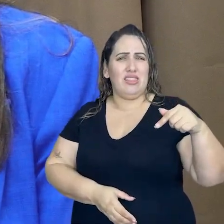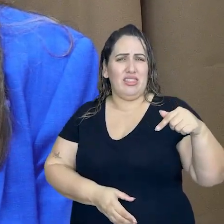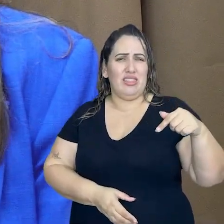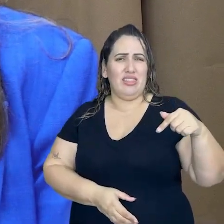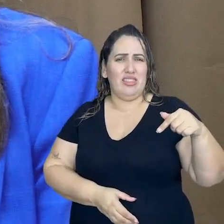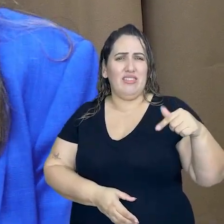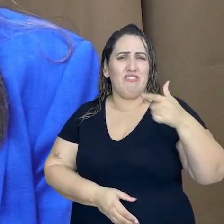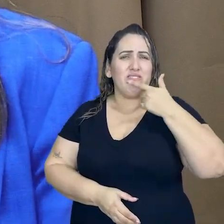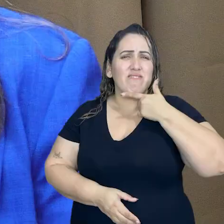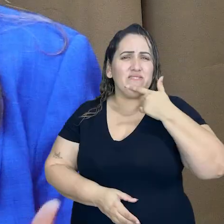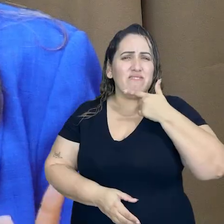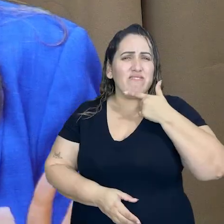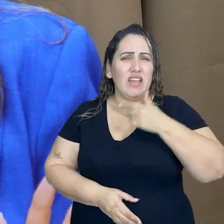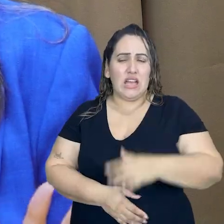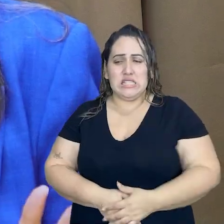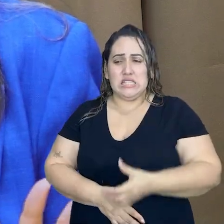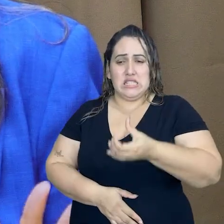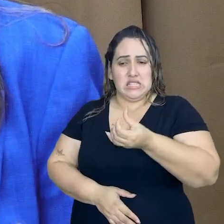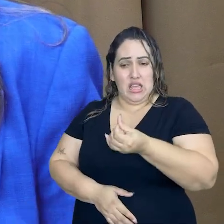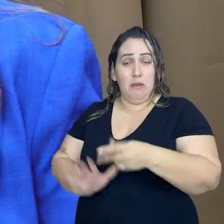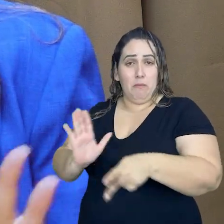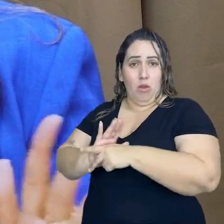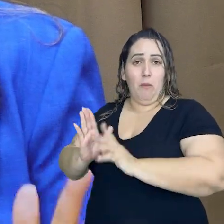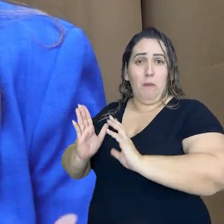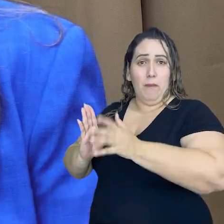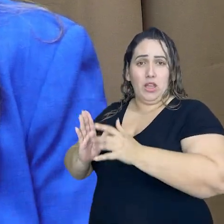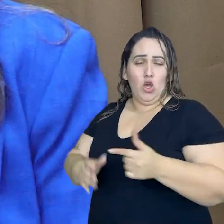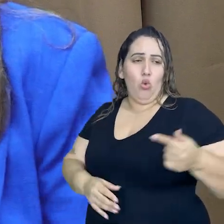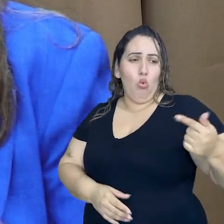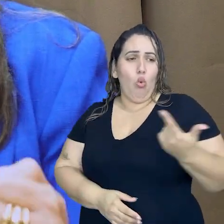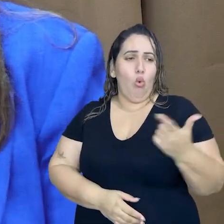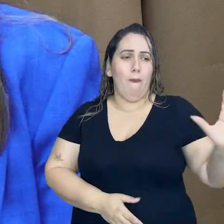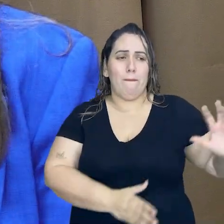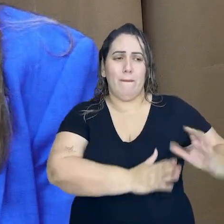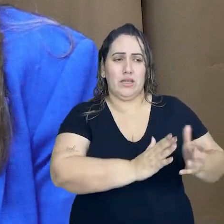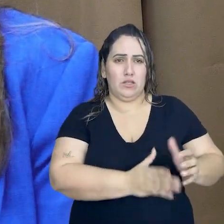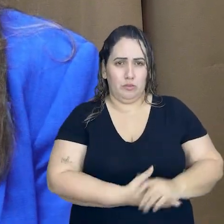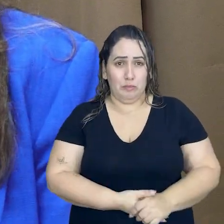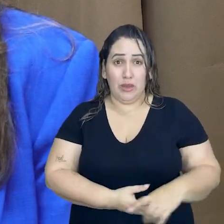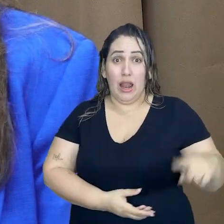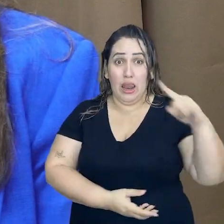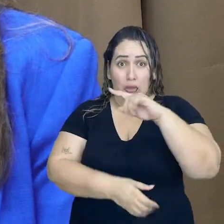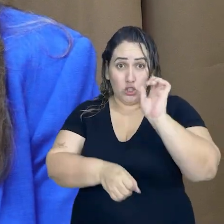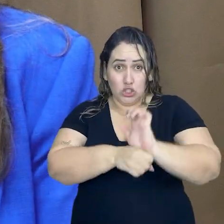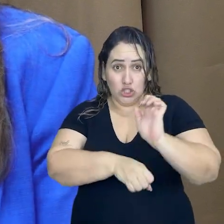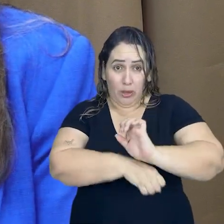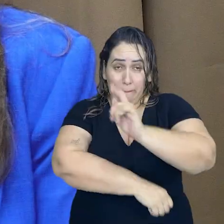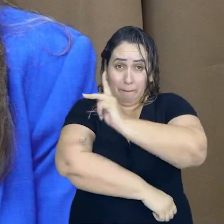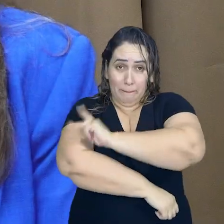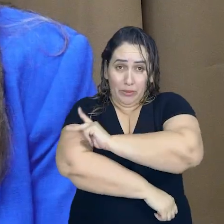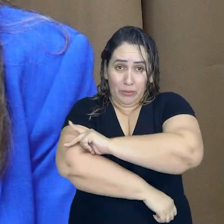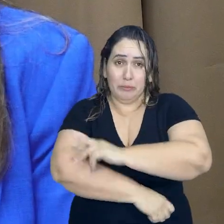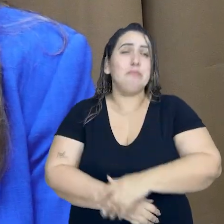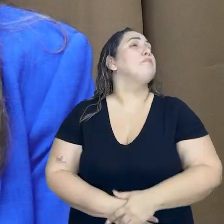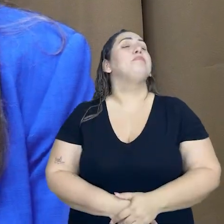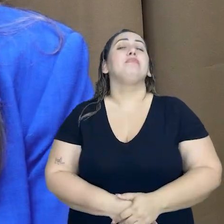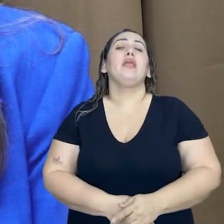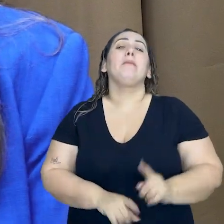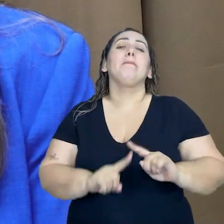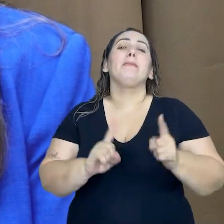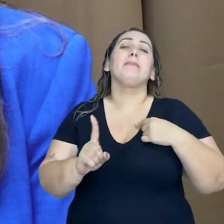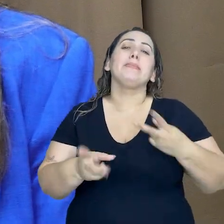TRE do Piauí, o TRE ficou, nossa, uma coisa nova, mas chancelou e foi para o TSE e virou um